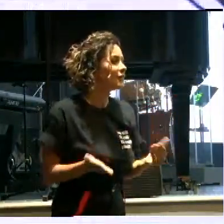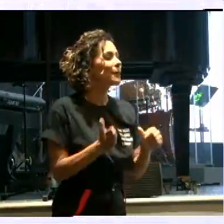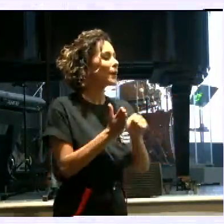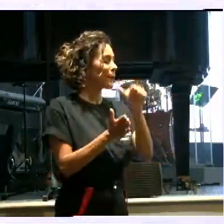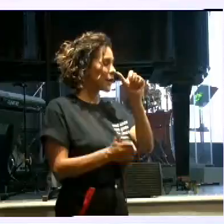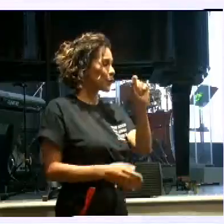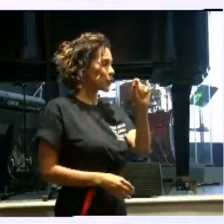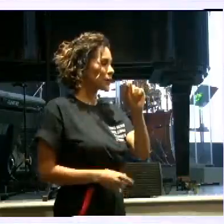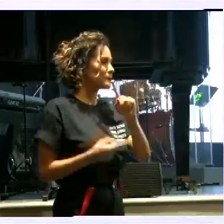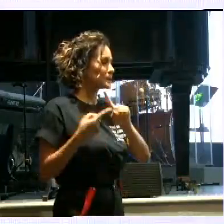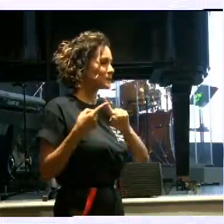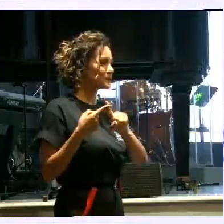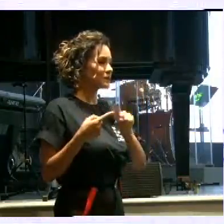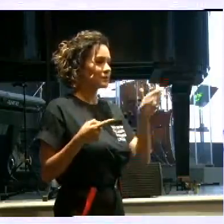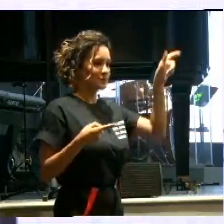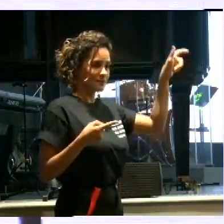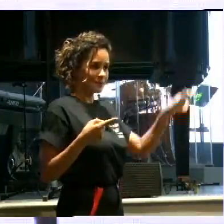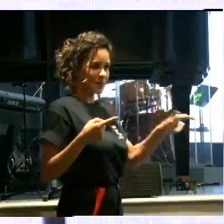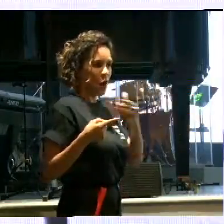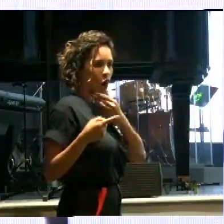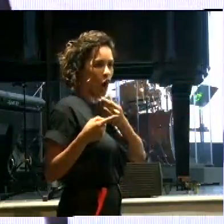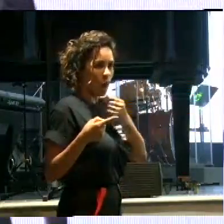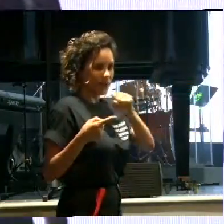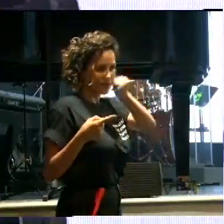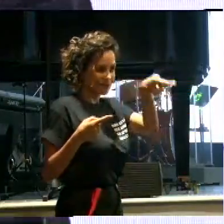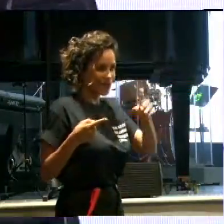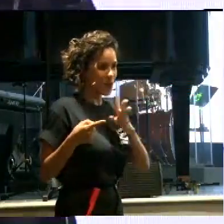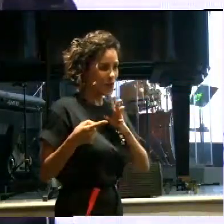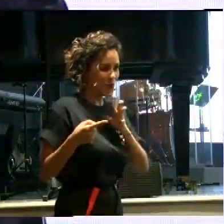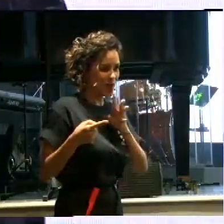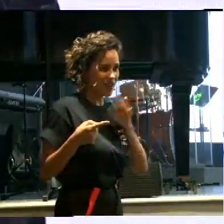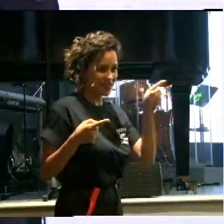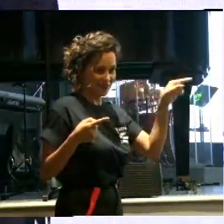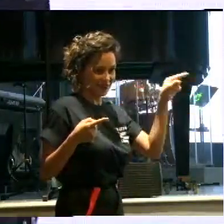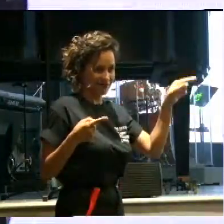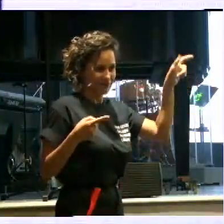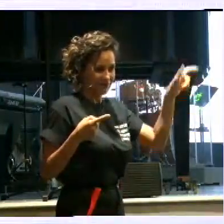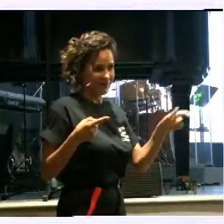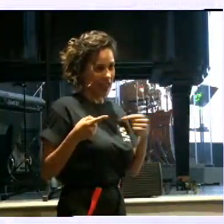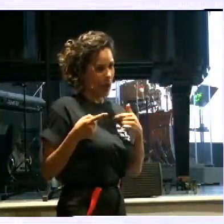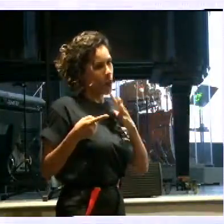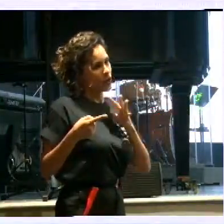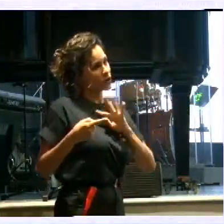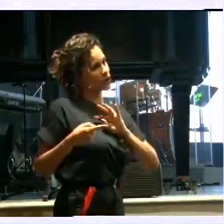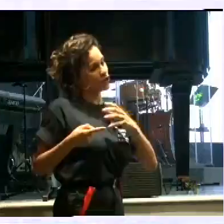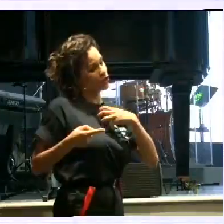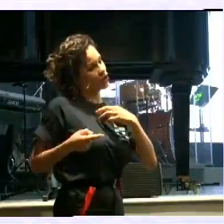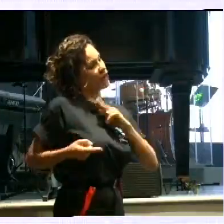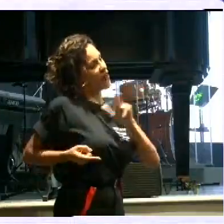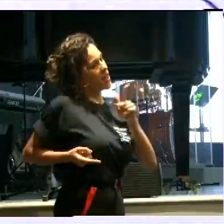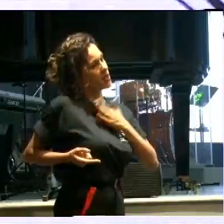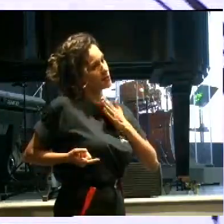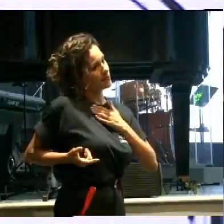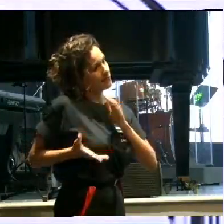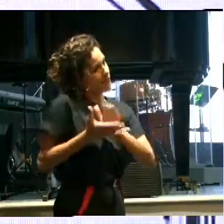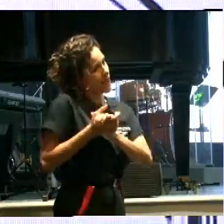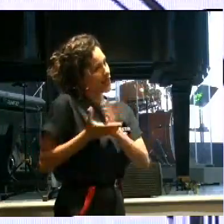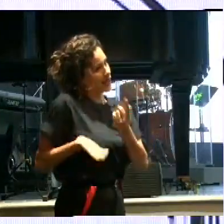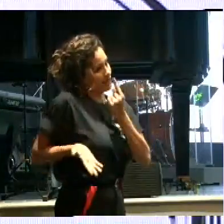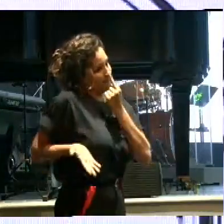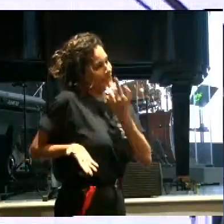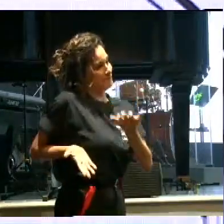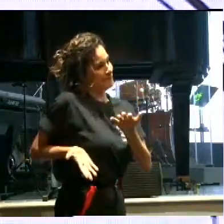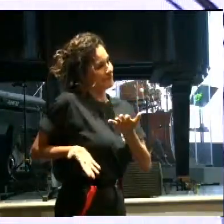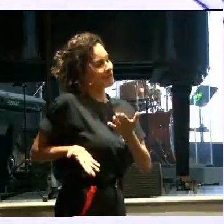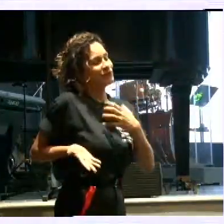porque aquele homem que você conhece, não da maneira que eu conheço, porque eu conheço ele de uma forma especial.